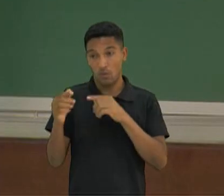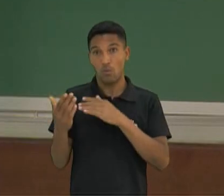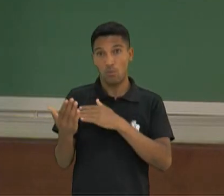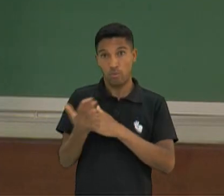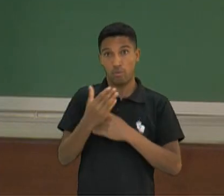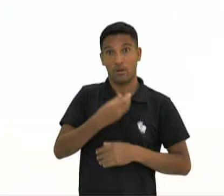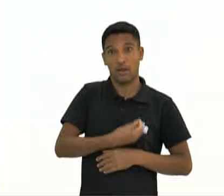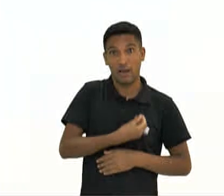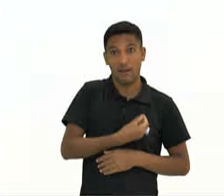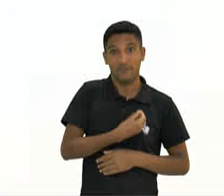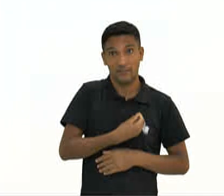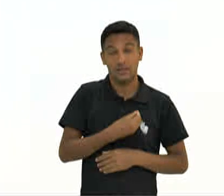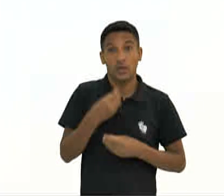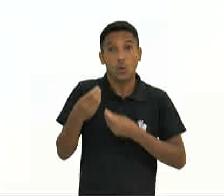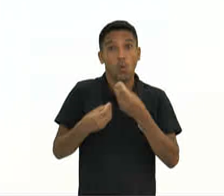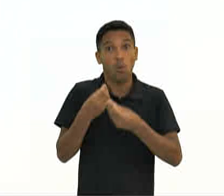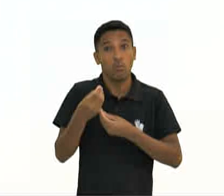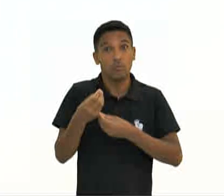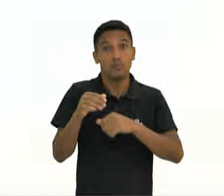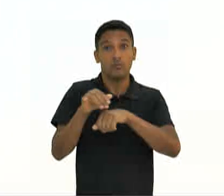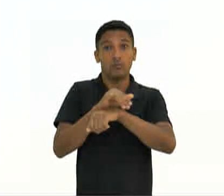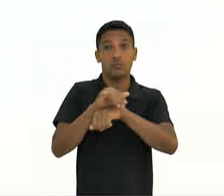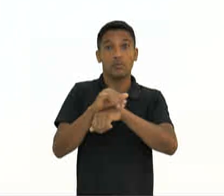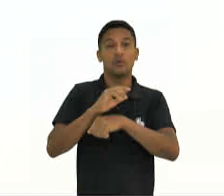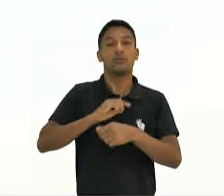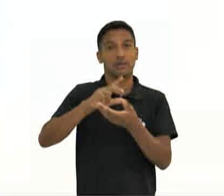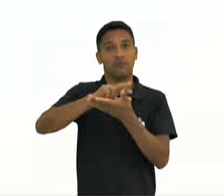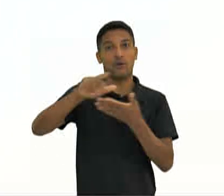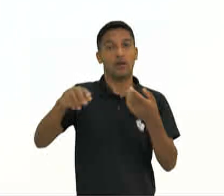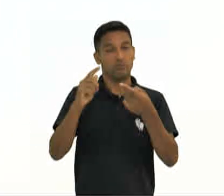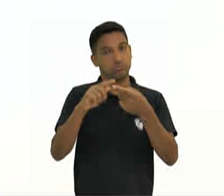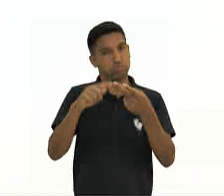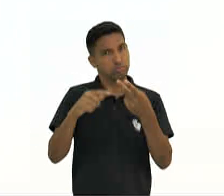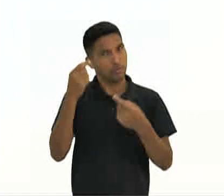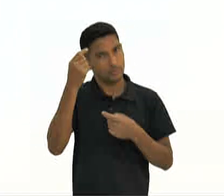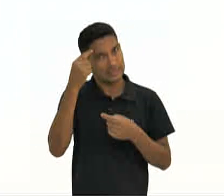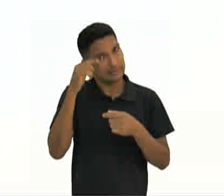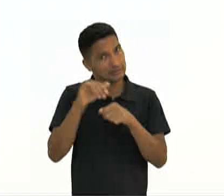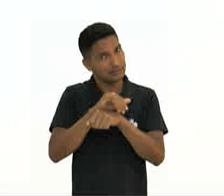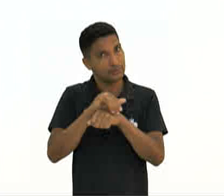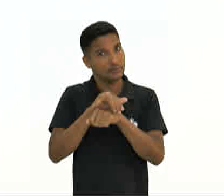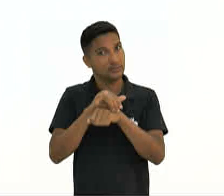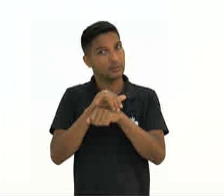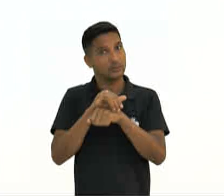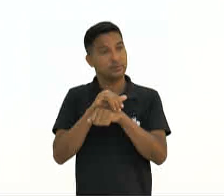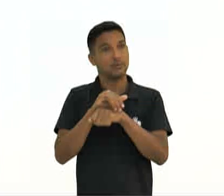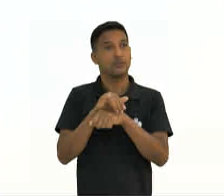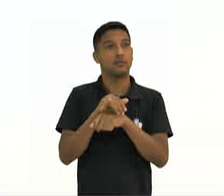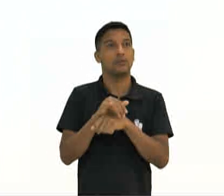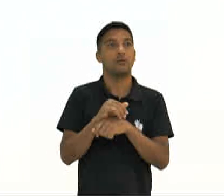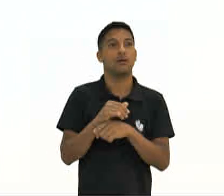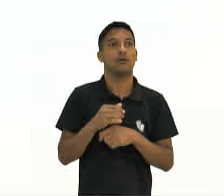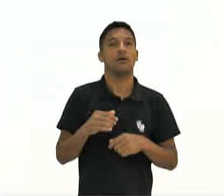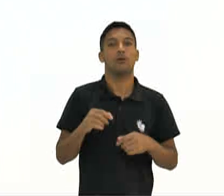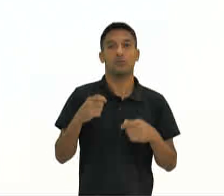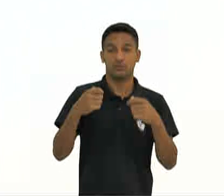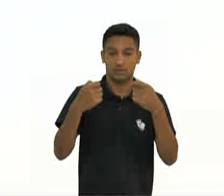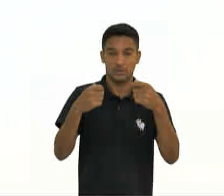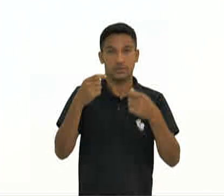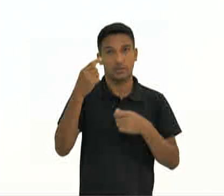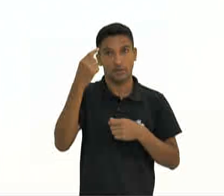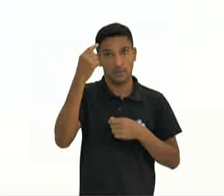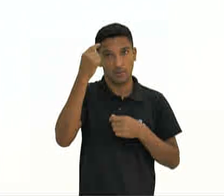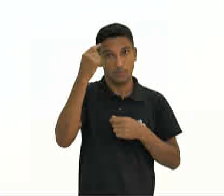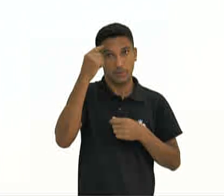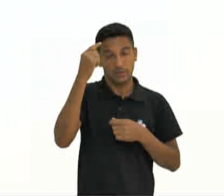forma geral em nosso planeta, nós temos vários itens a serem pensados. Temos que pensar sobre a contribuição para o resgate